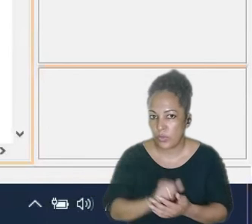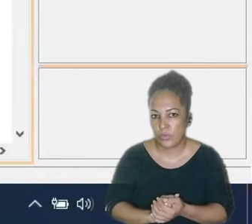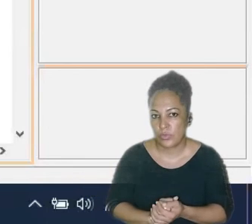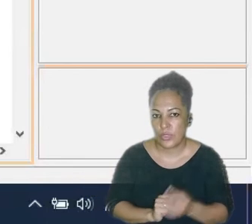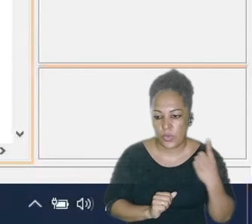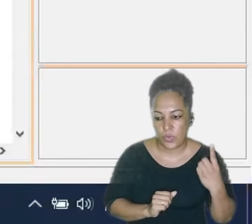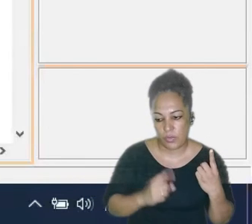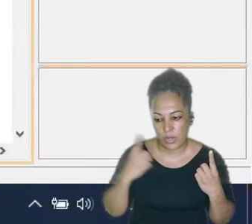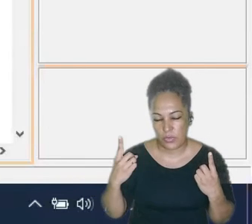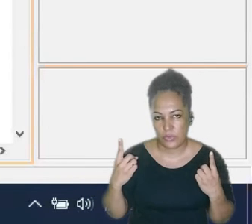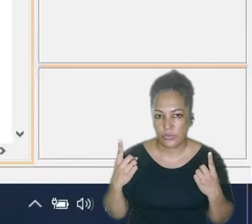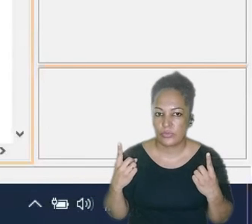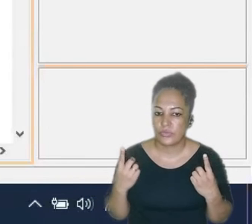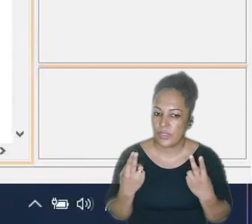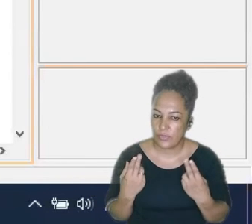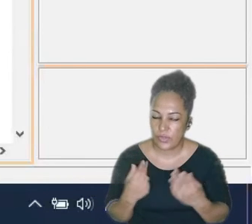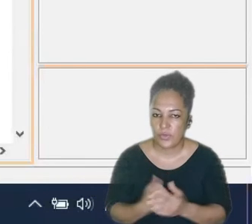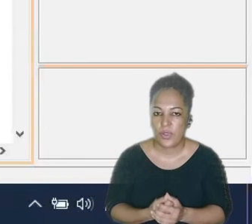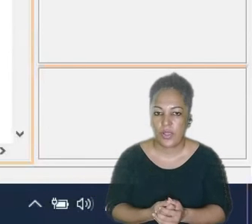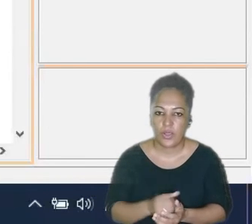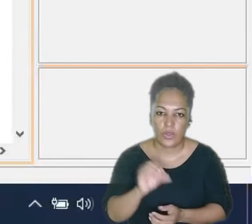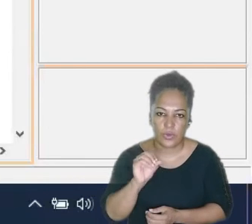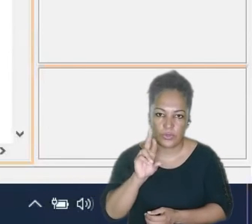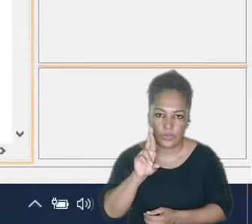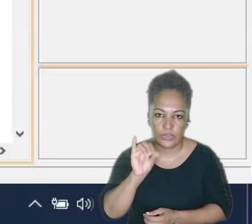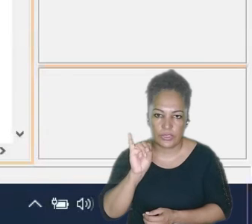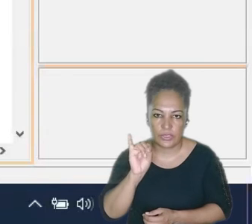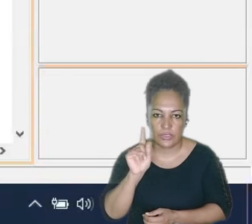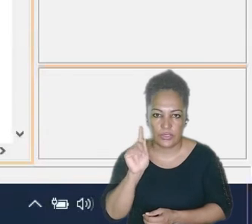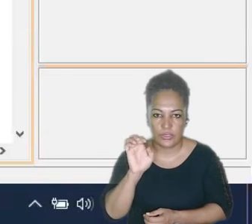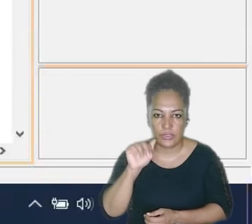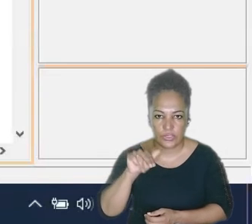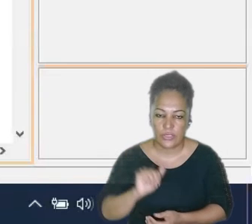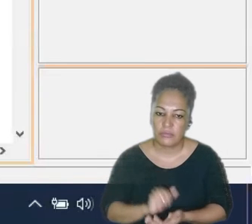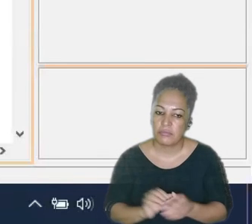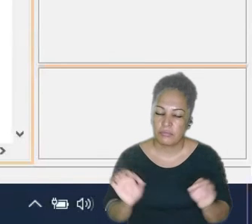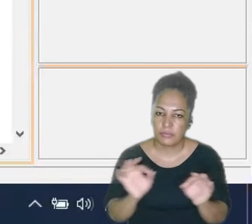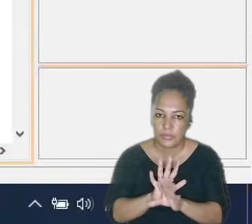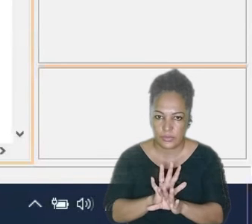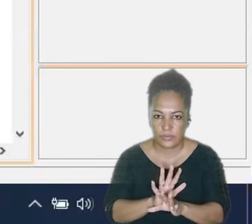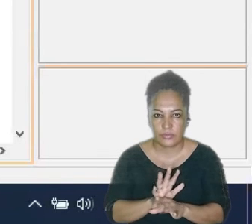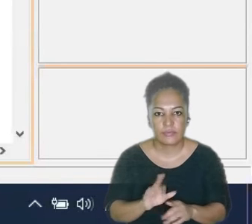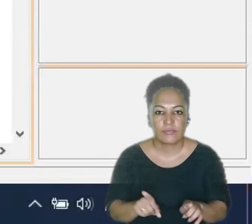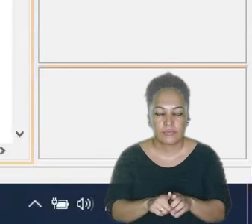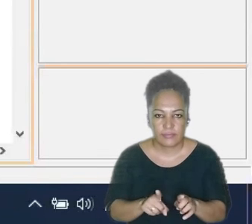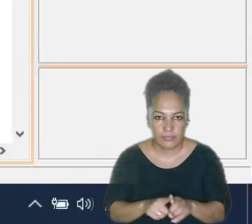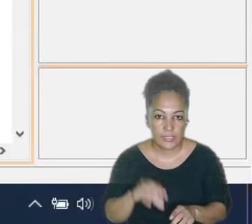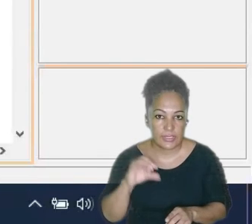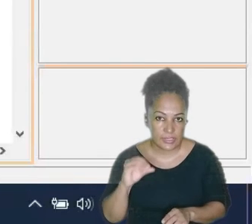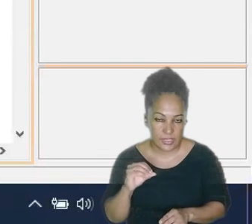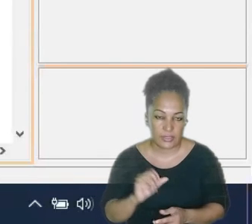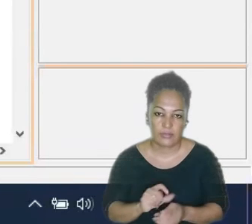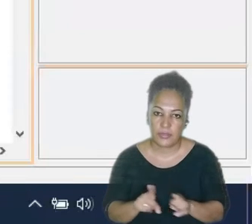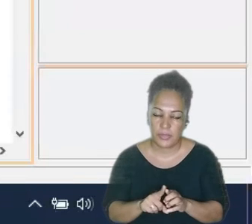destino. A uma só. Um para um aqui também fica igual, né? Igual a origem. Um para um aqui. Vou colocar aqui embaixo. Pronto aí.